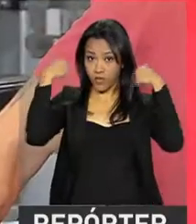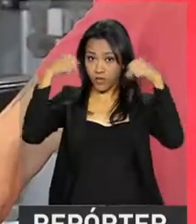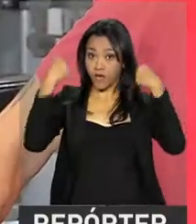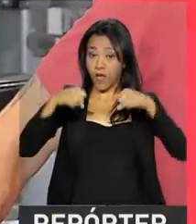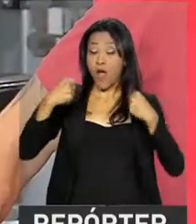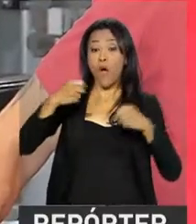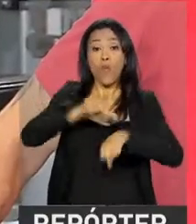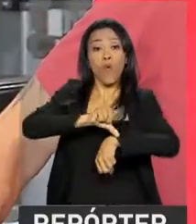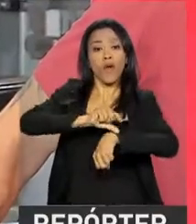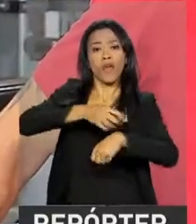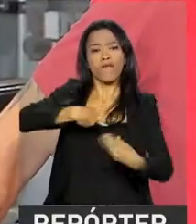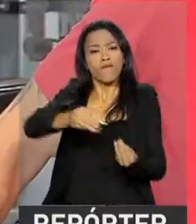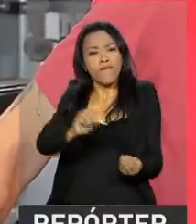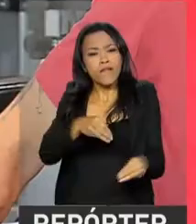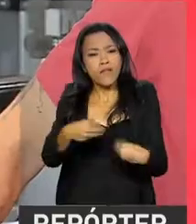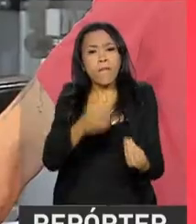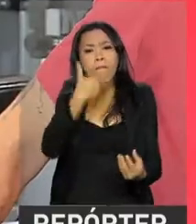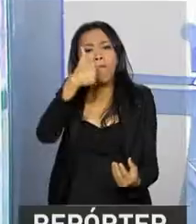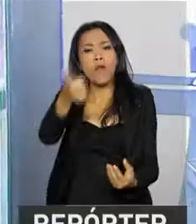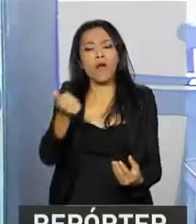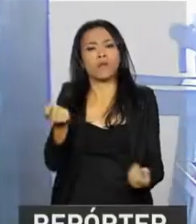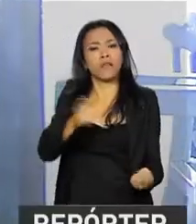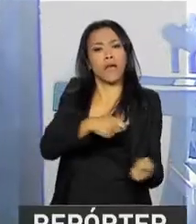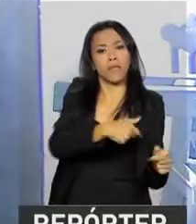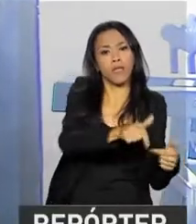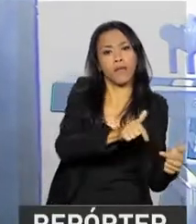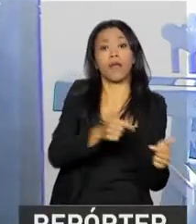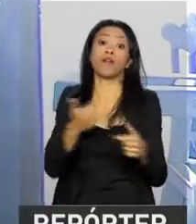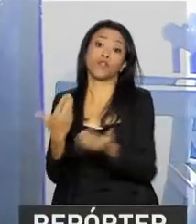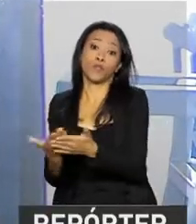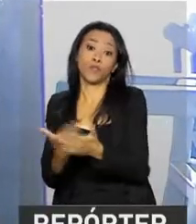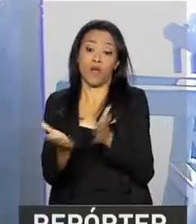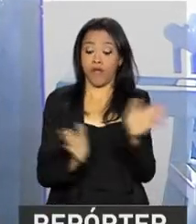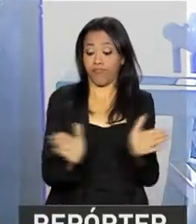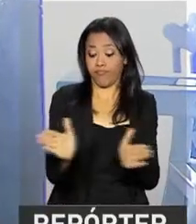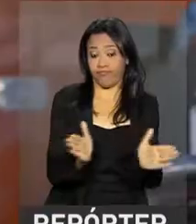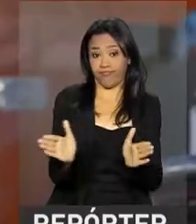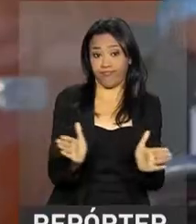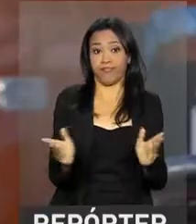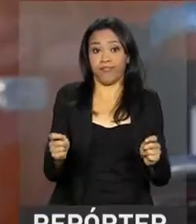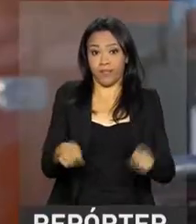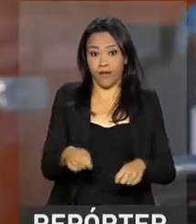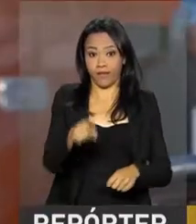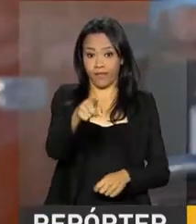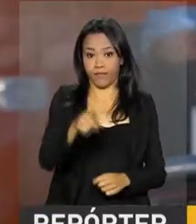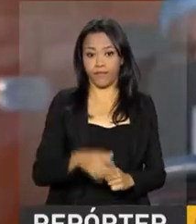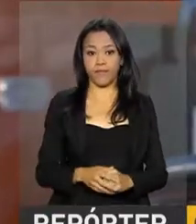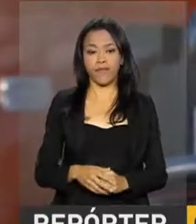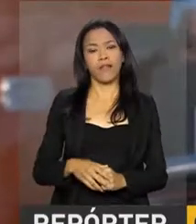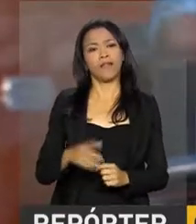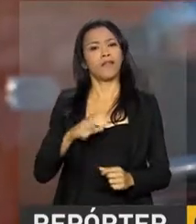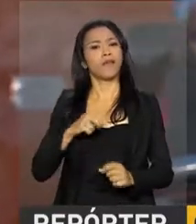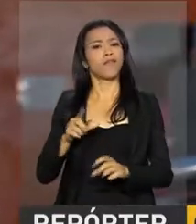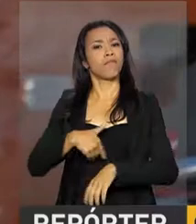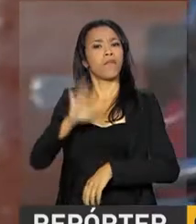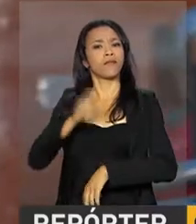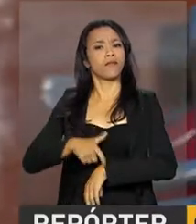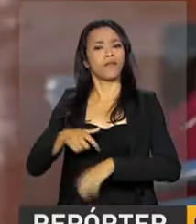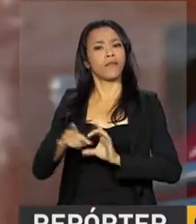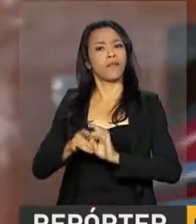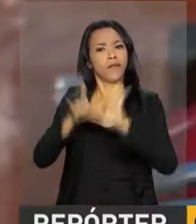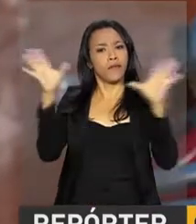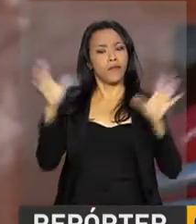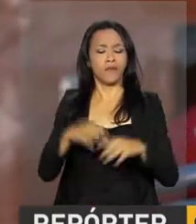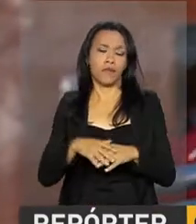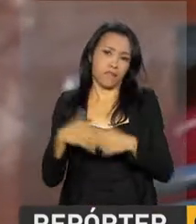melhor porque ele pode trabalhar e estudar para se manter sempre atualizado com vantagens têm mais tempo livre tanto para poder trabalhar